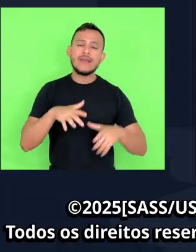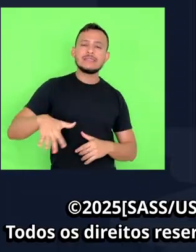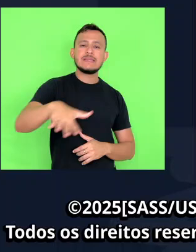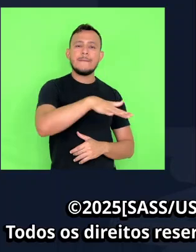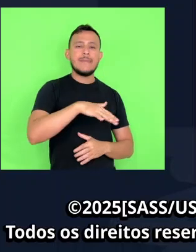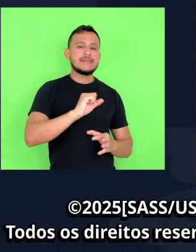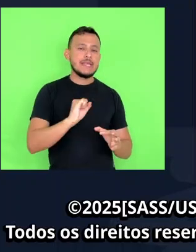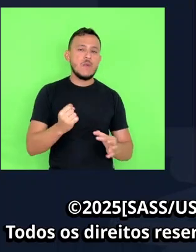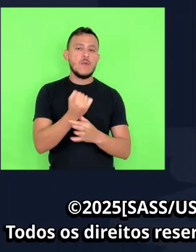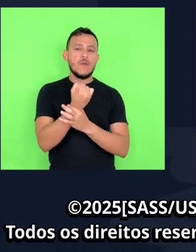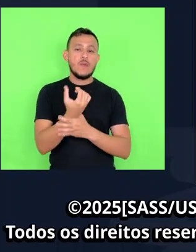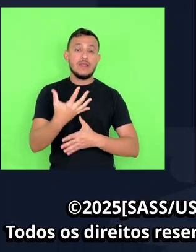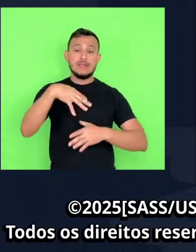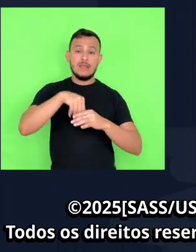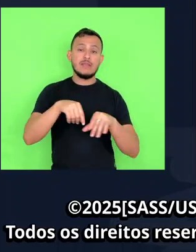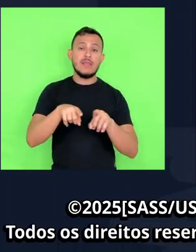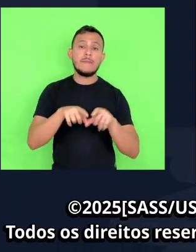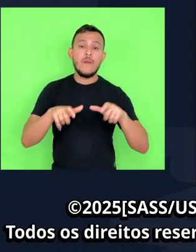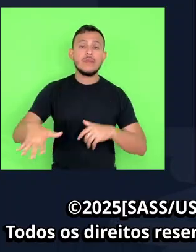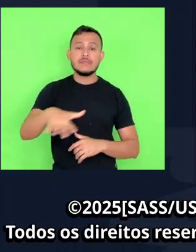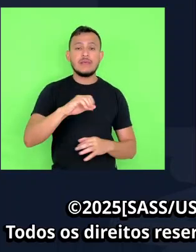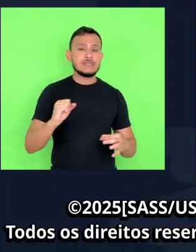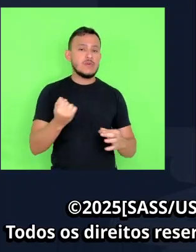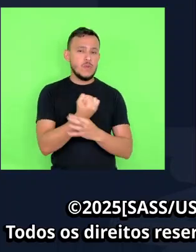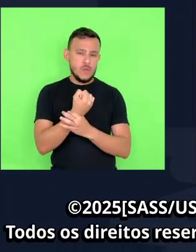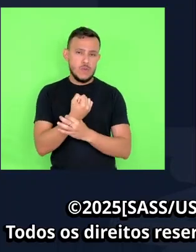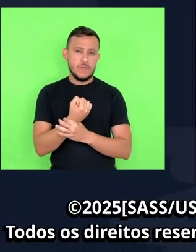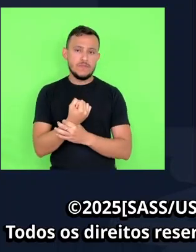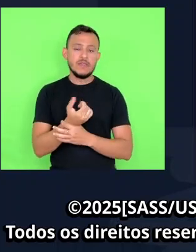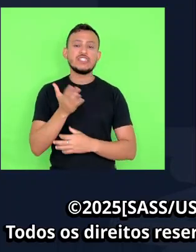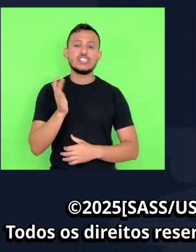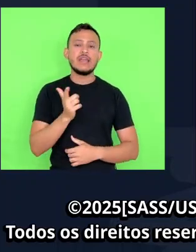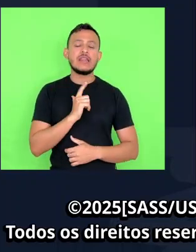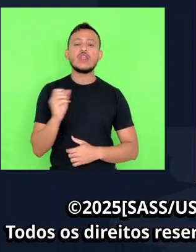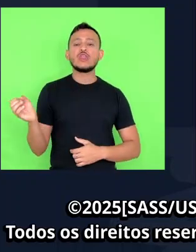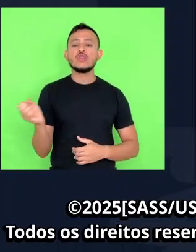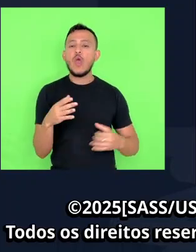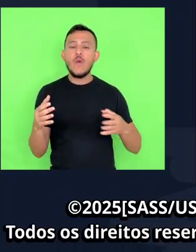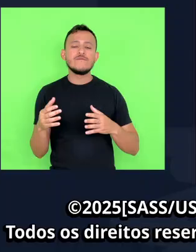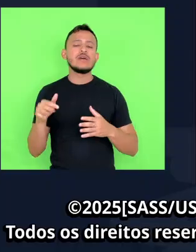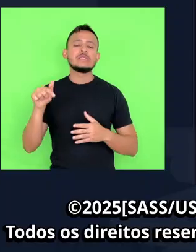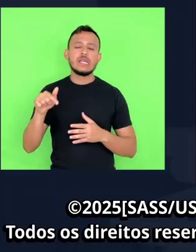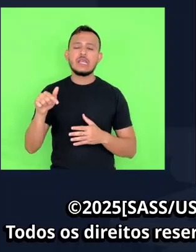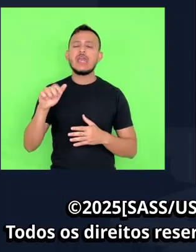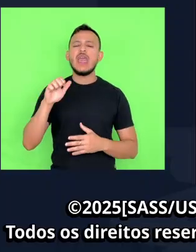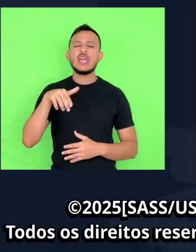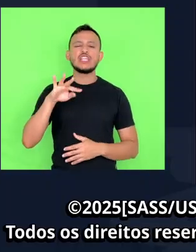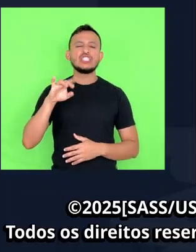seguro, dentro deles os espaços seguros. Então, nós já ultrapassamos para novas entidades, para mudança